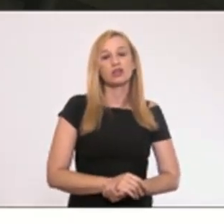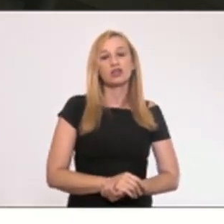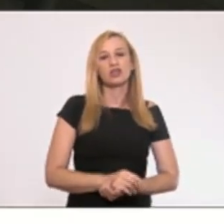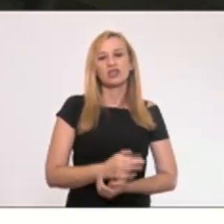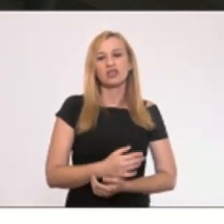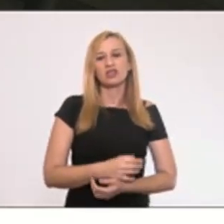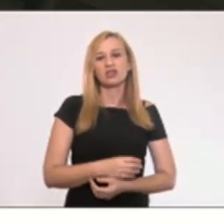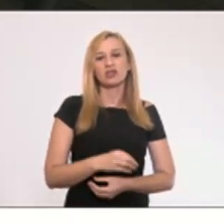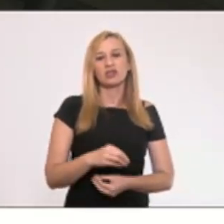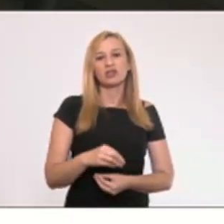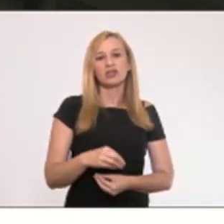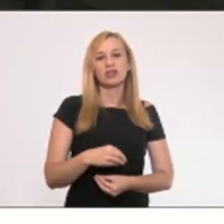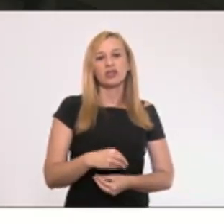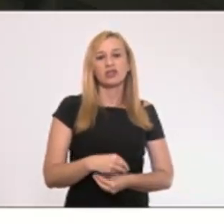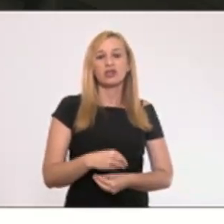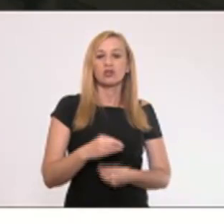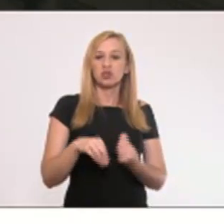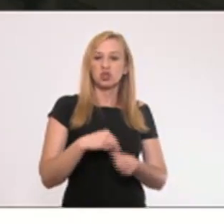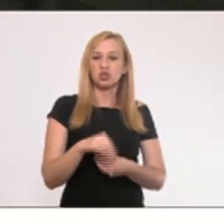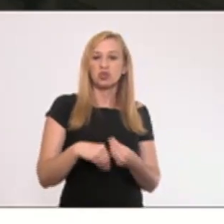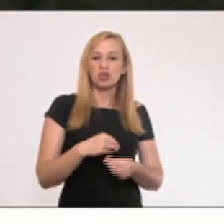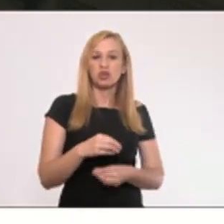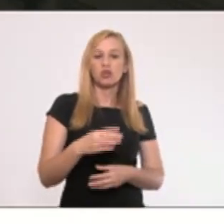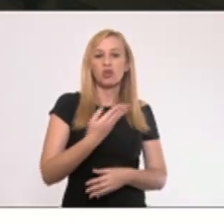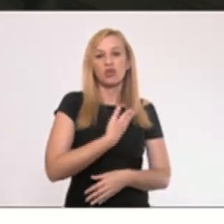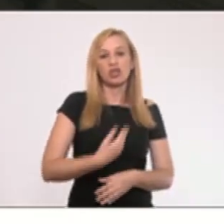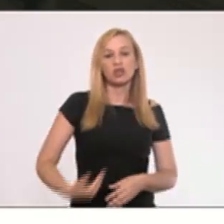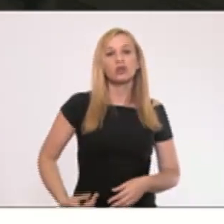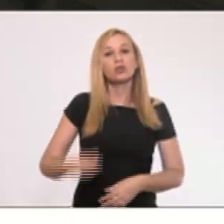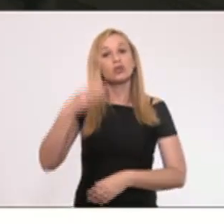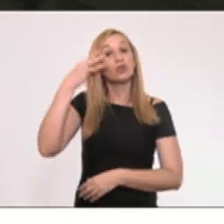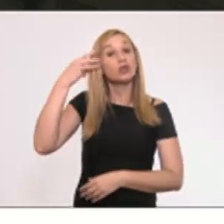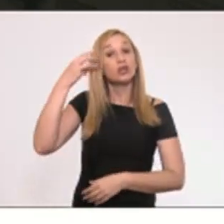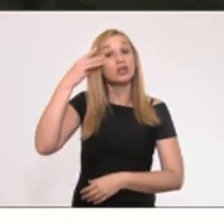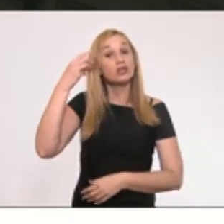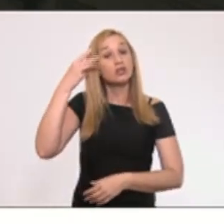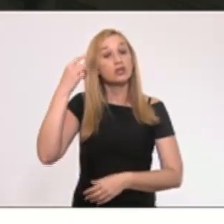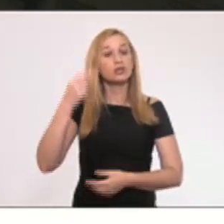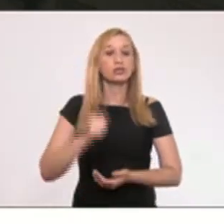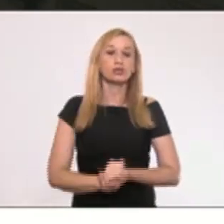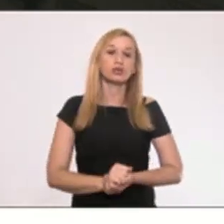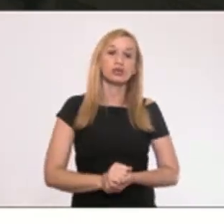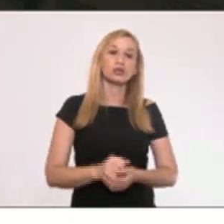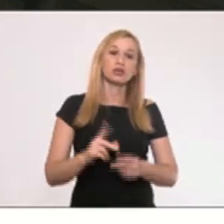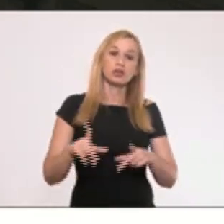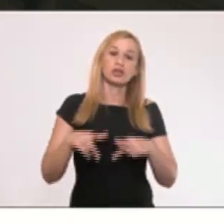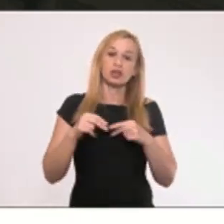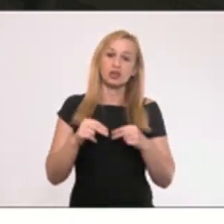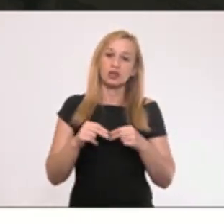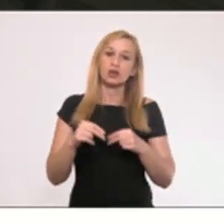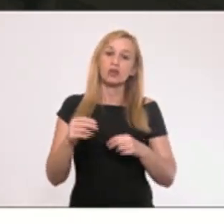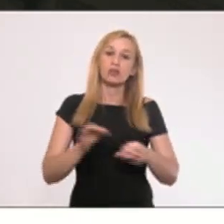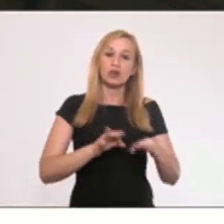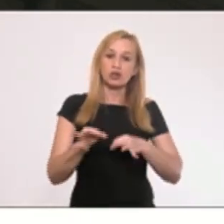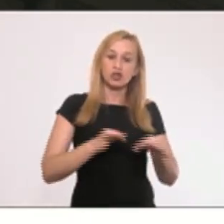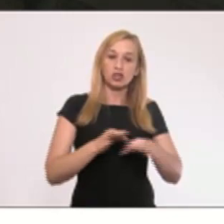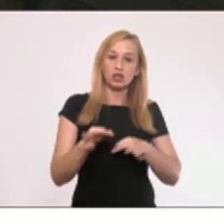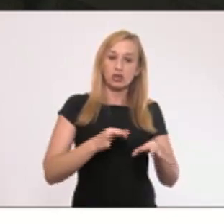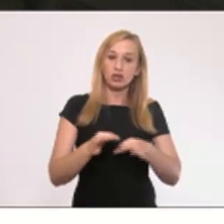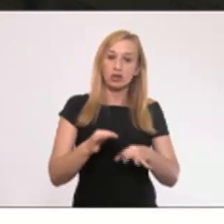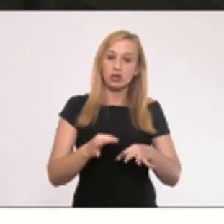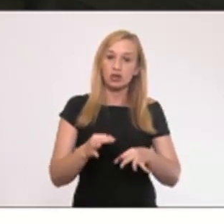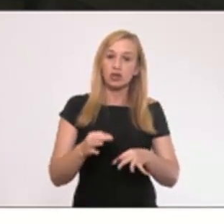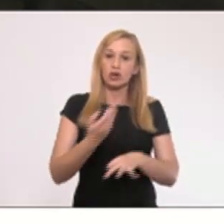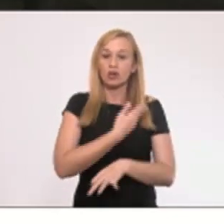espigões. Governador Wilson está herdando o projeto do governador Pezão.